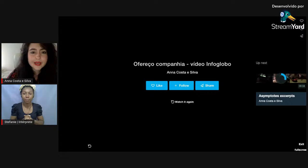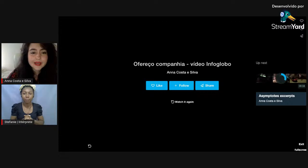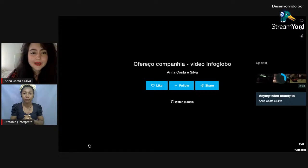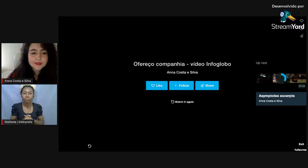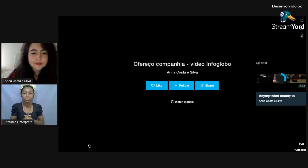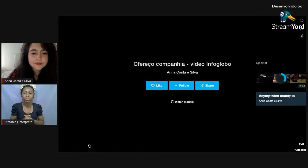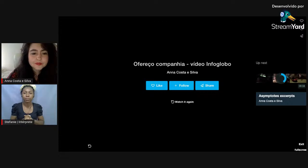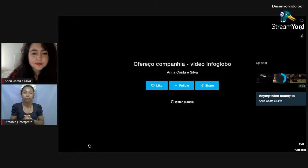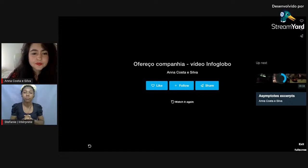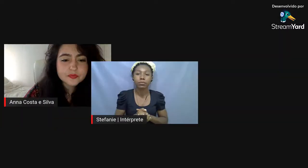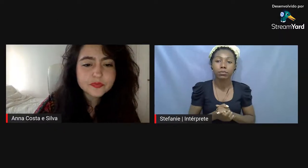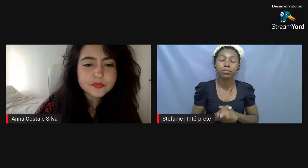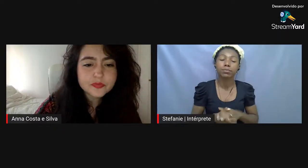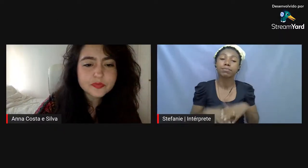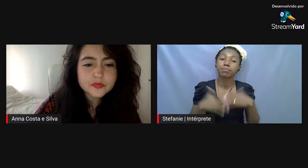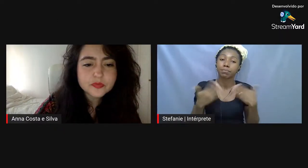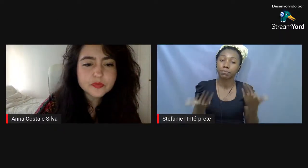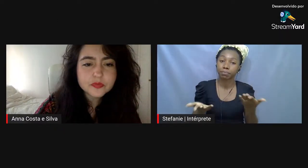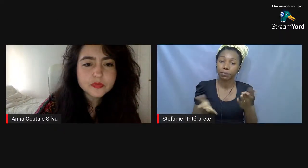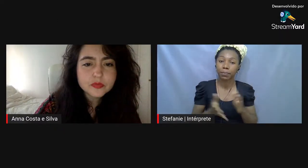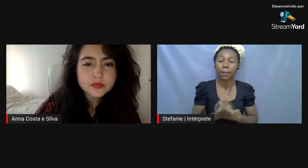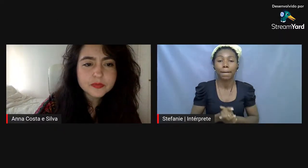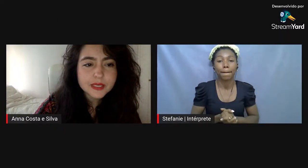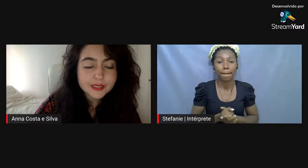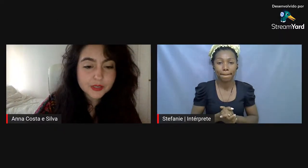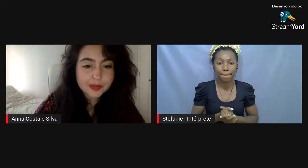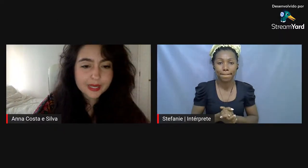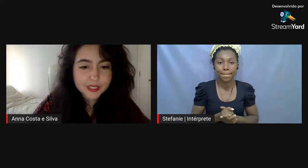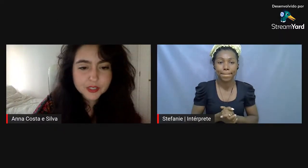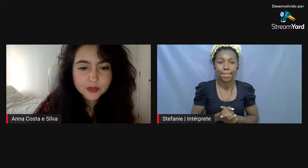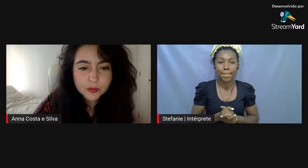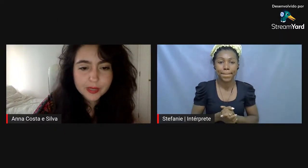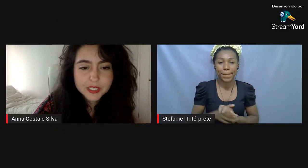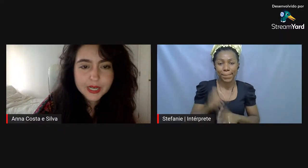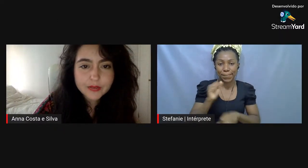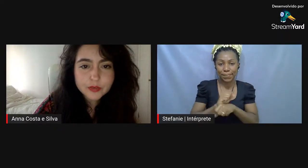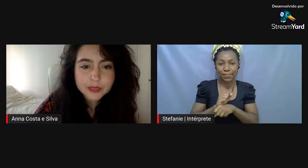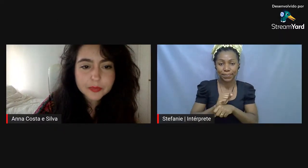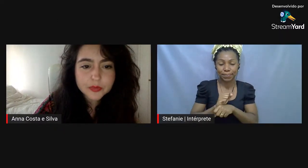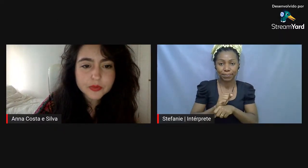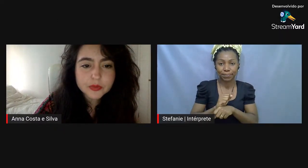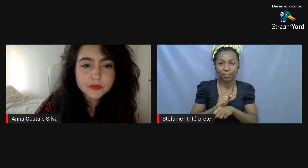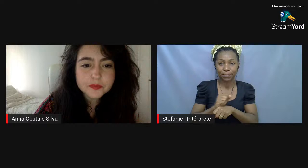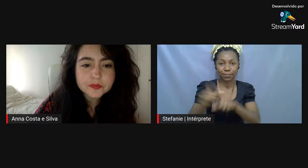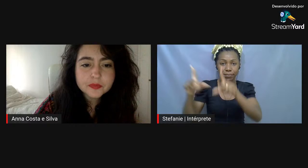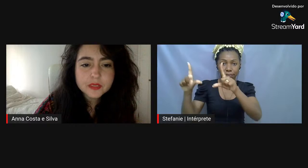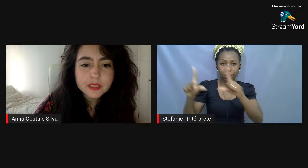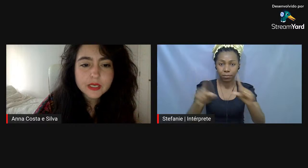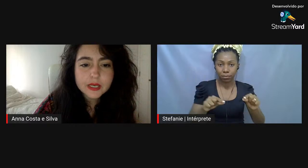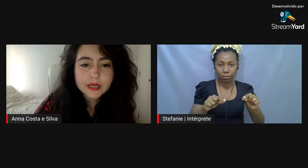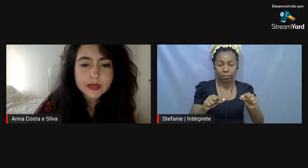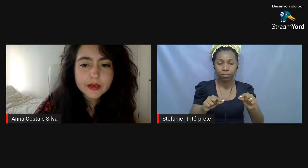Bom... É... Deixa eu parar aqui de compartilhar e voltar para o outro.